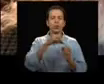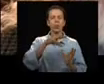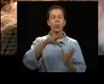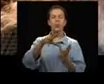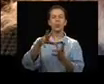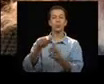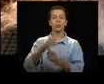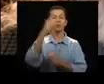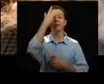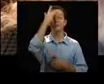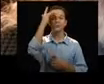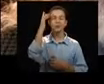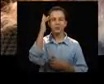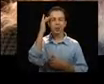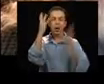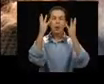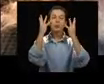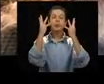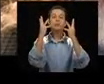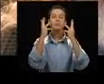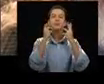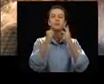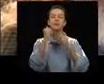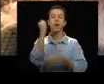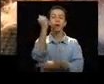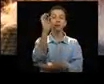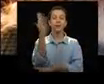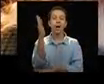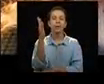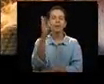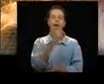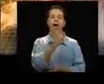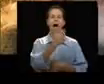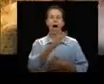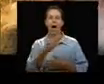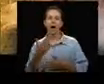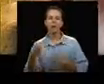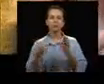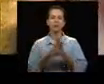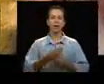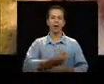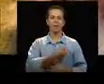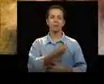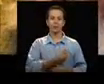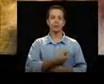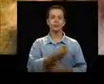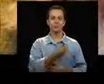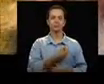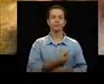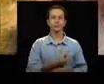profundamente o mundo e as pessoas, os bichos, as árvores, as águas, a vida.